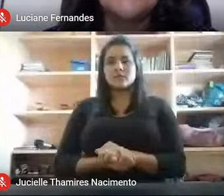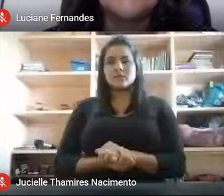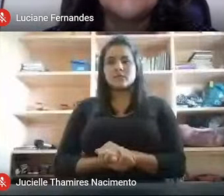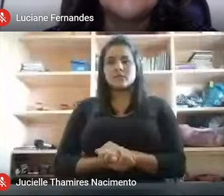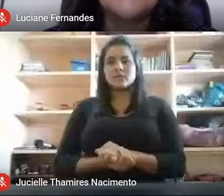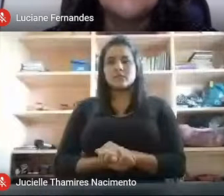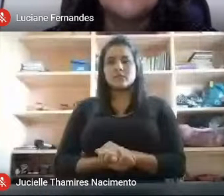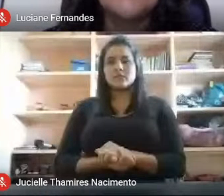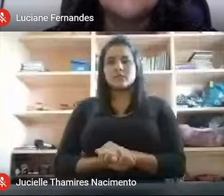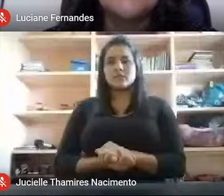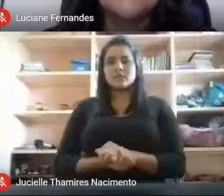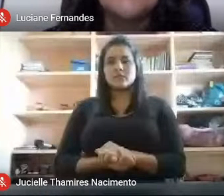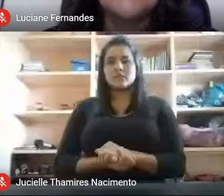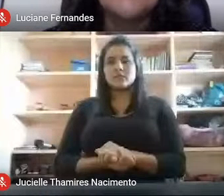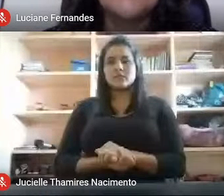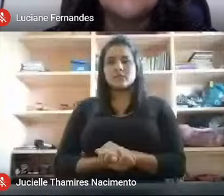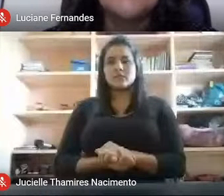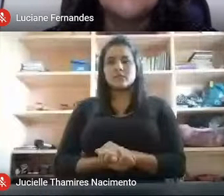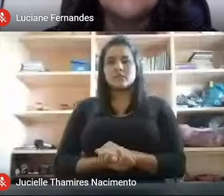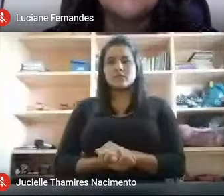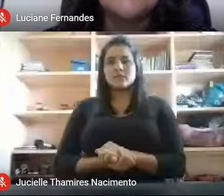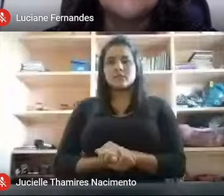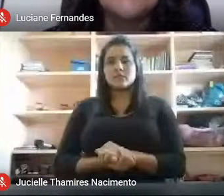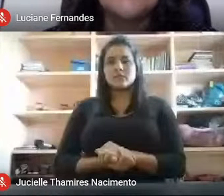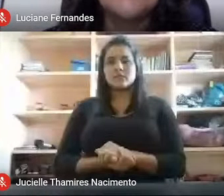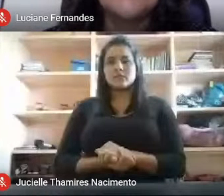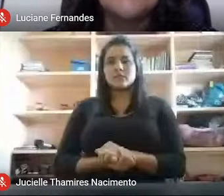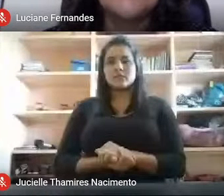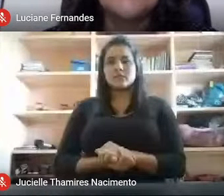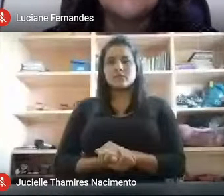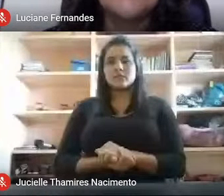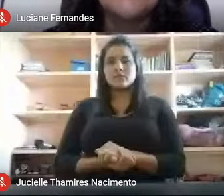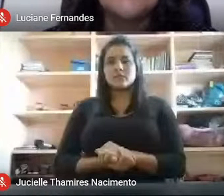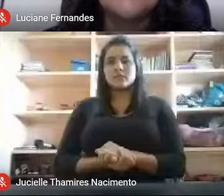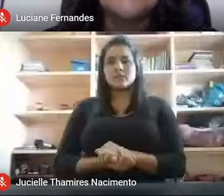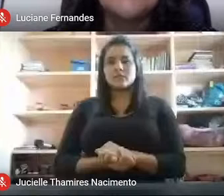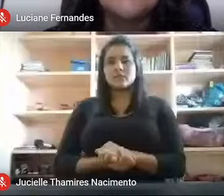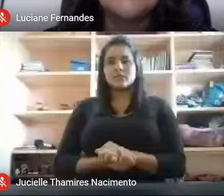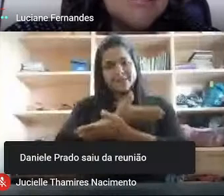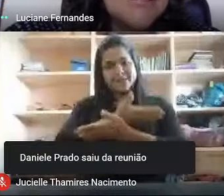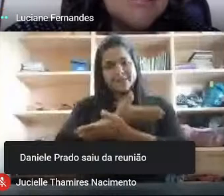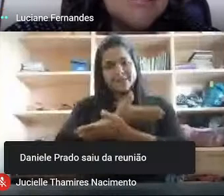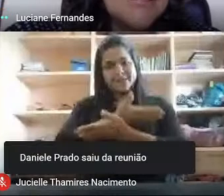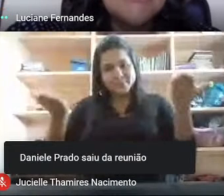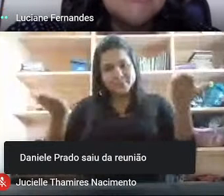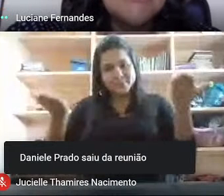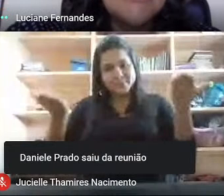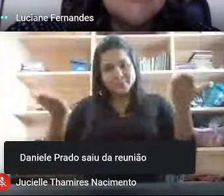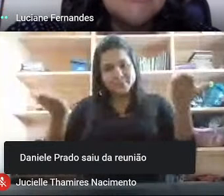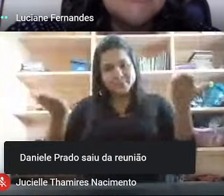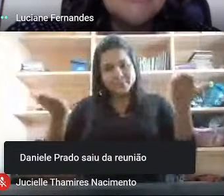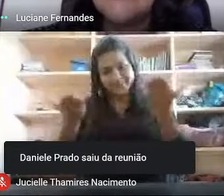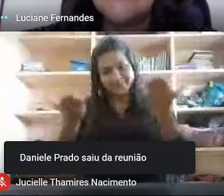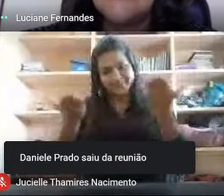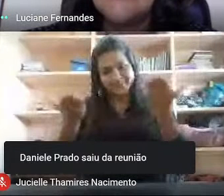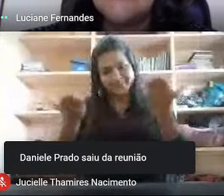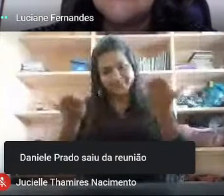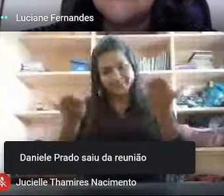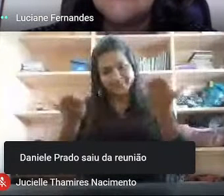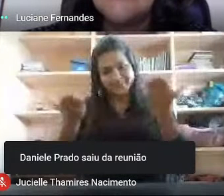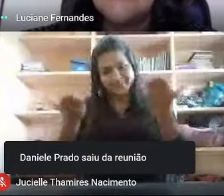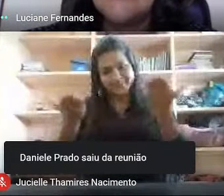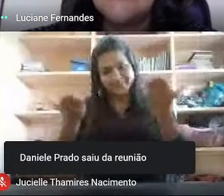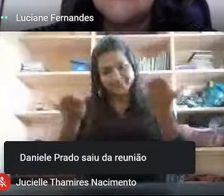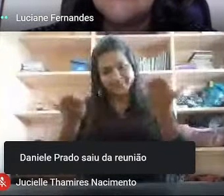Boa tarde a todas, boa tarde a todos. É um prazer imenso estar aqui